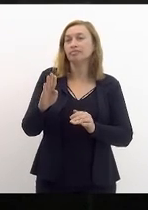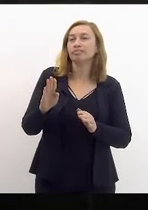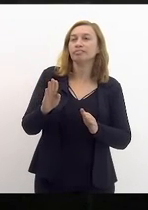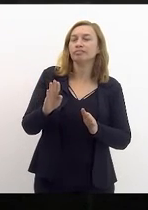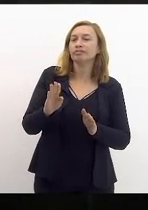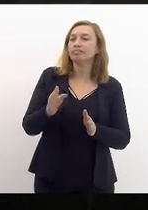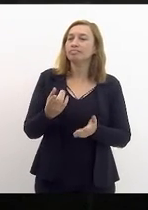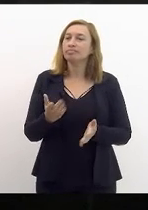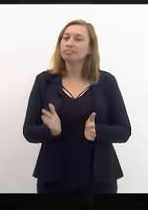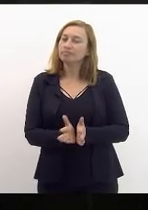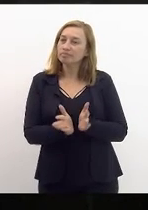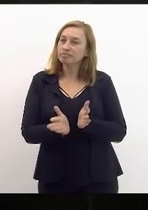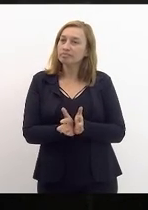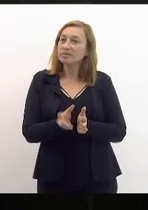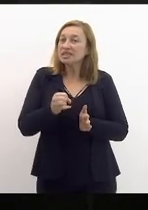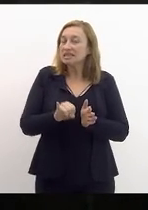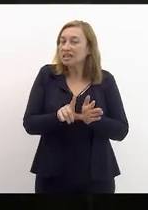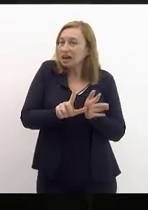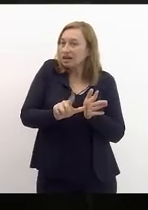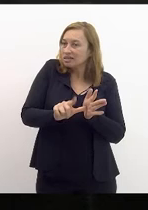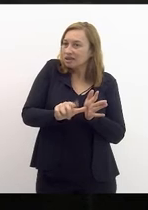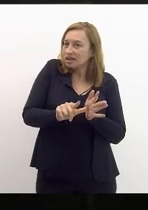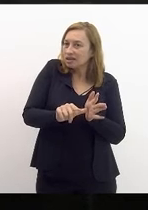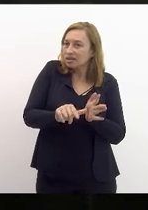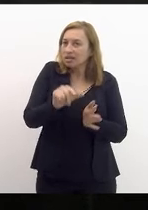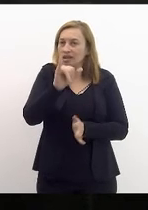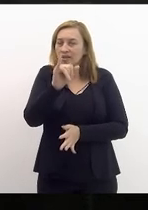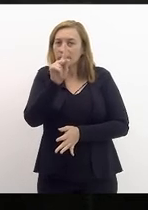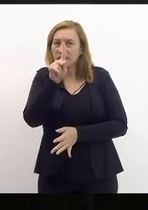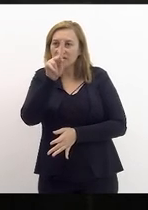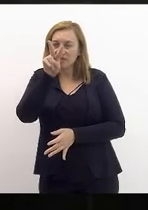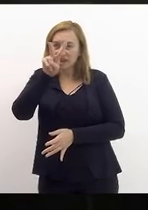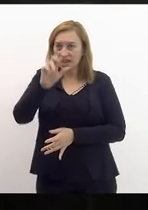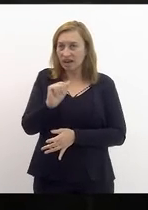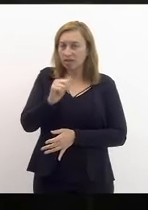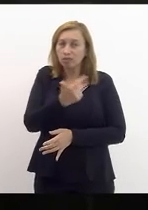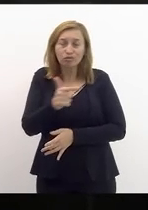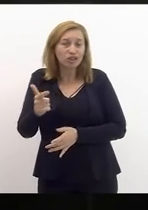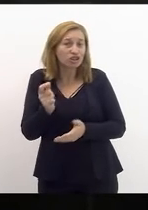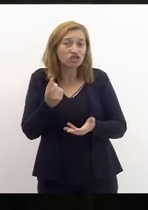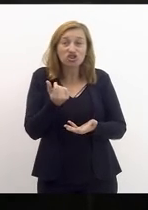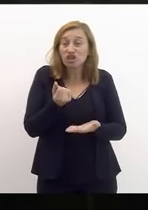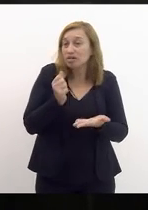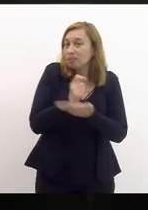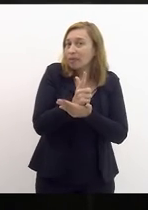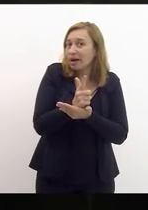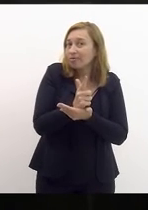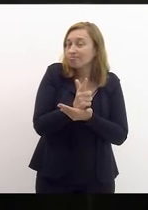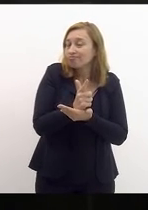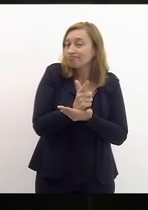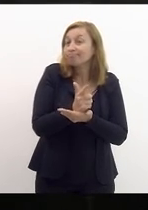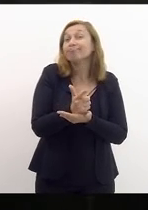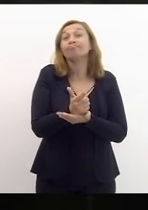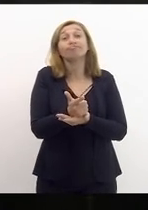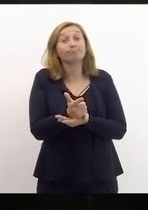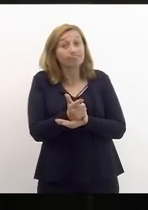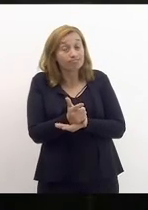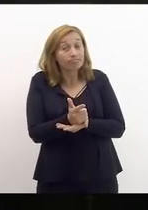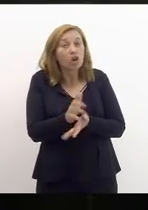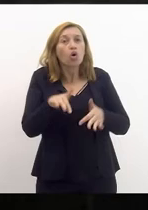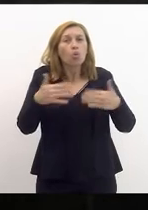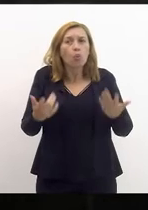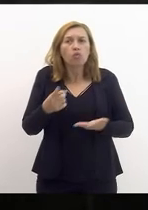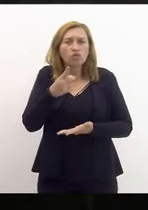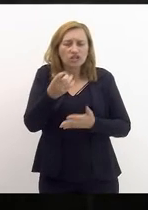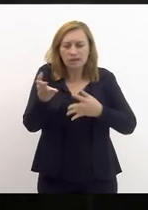esse atraso IPVA É porque eu não tenho dinheiro para pagar bom e